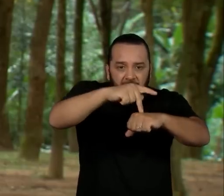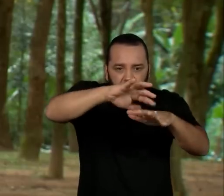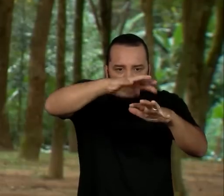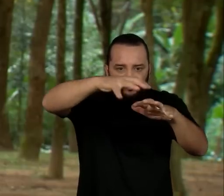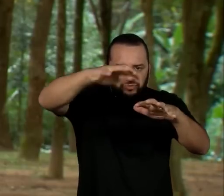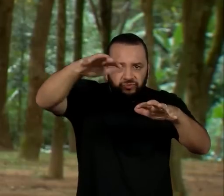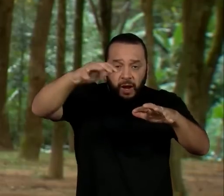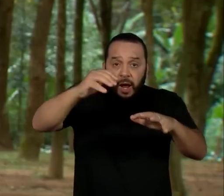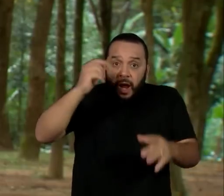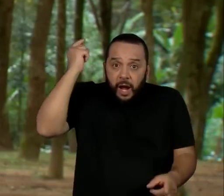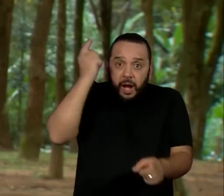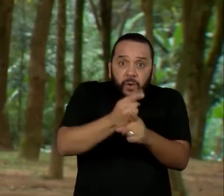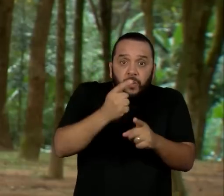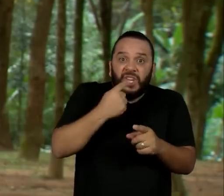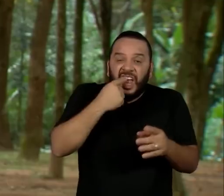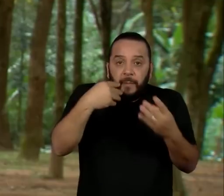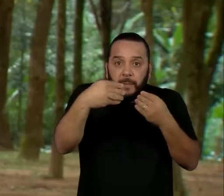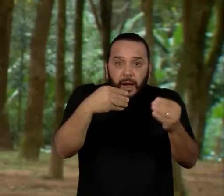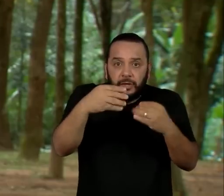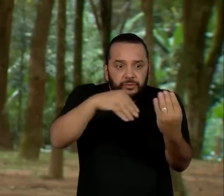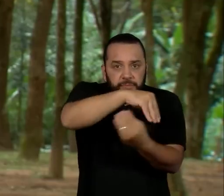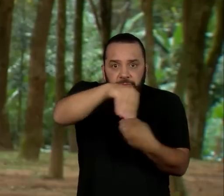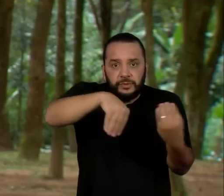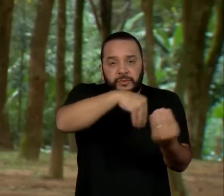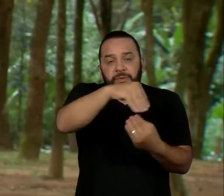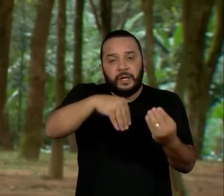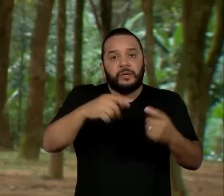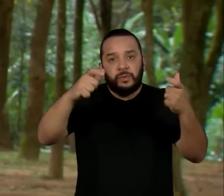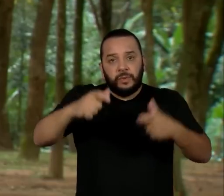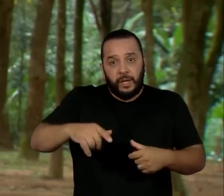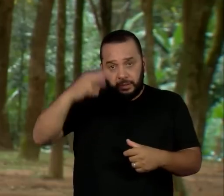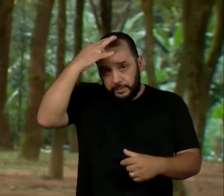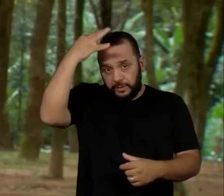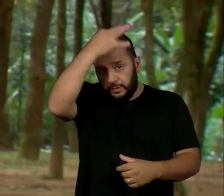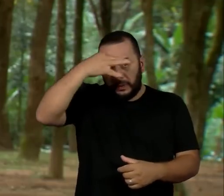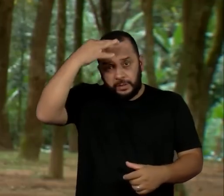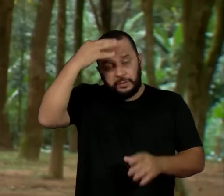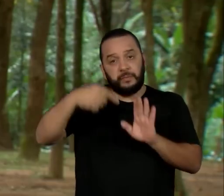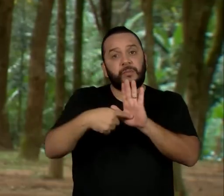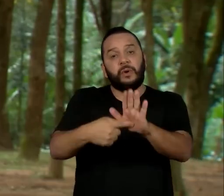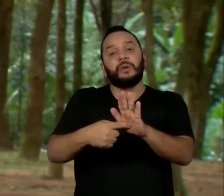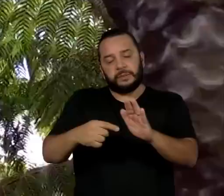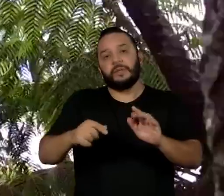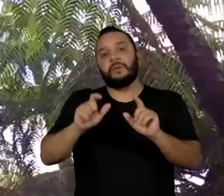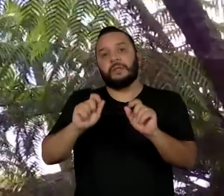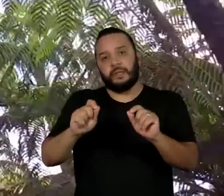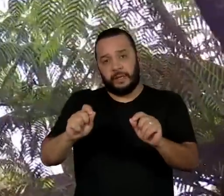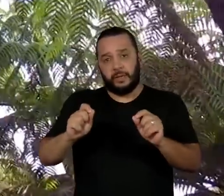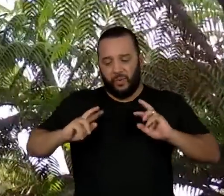do litoral do Espírito Santo, o que demonstra como a humanidade altera o ambiente marinho.